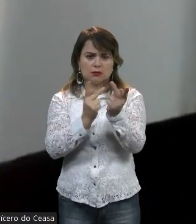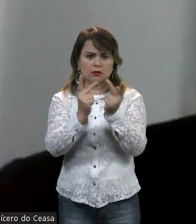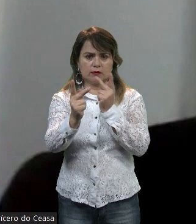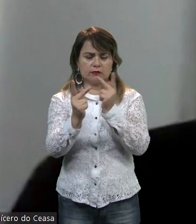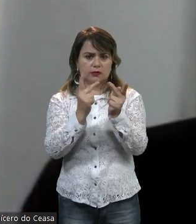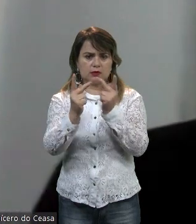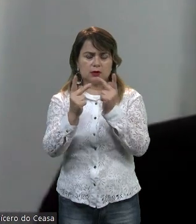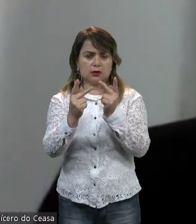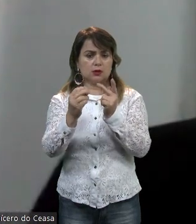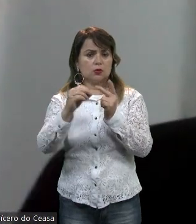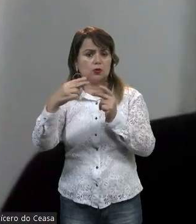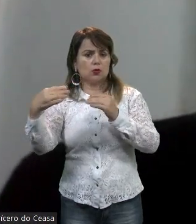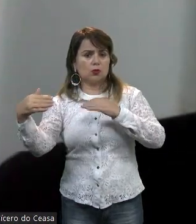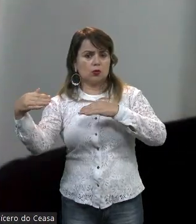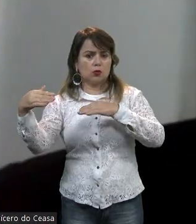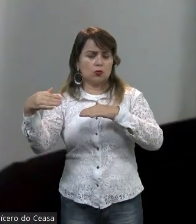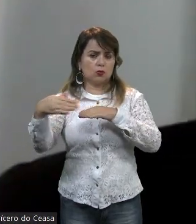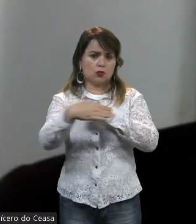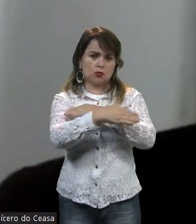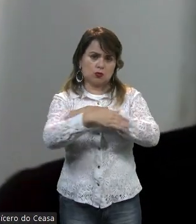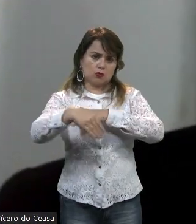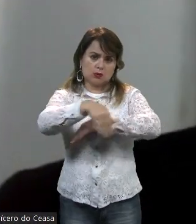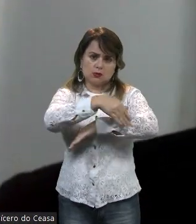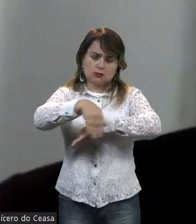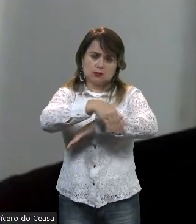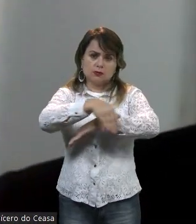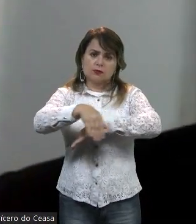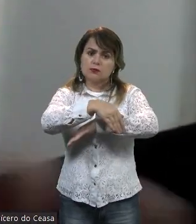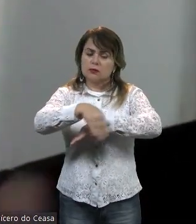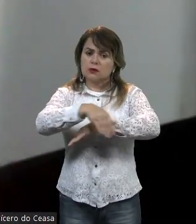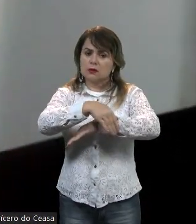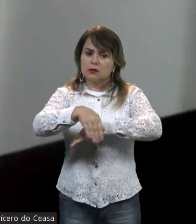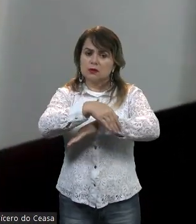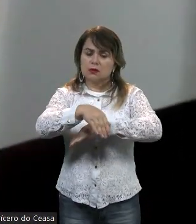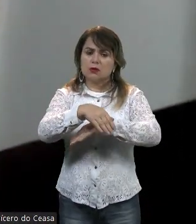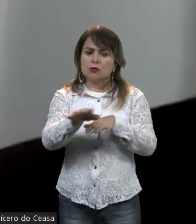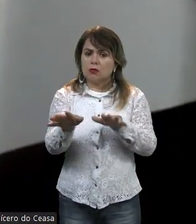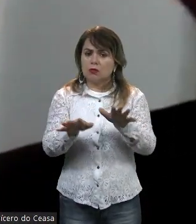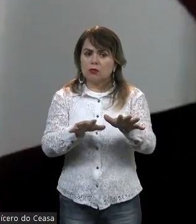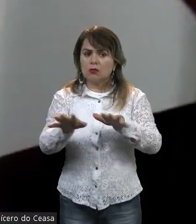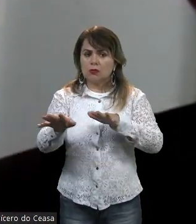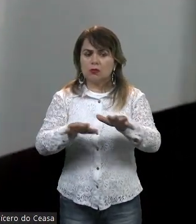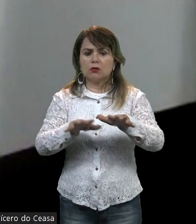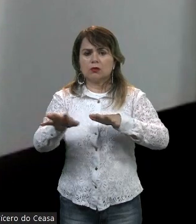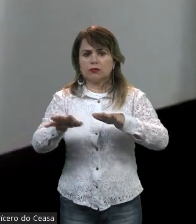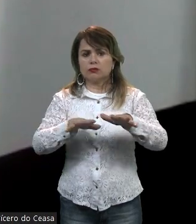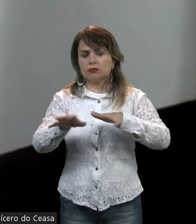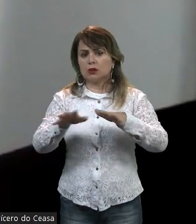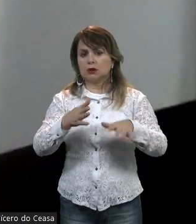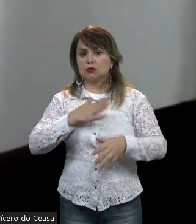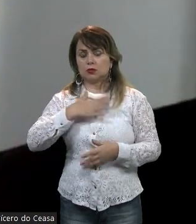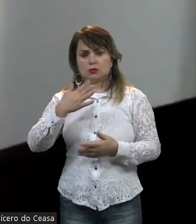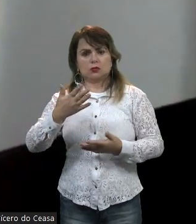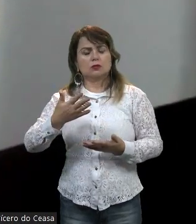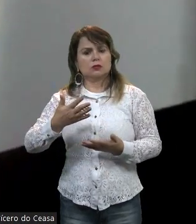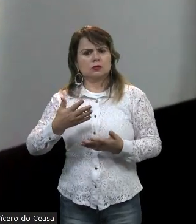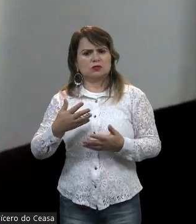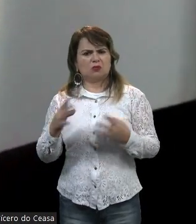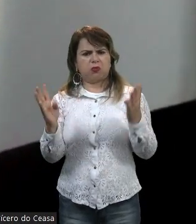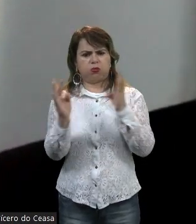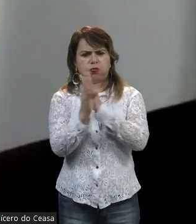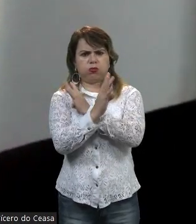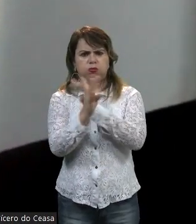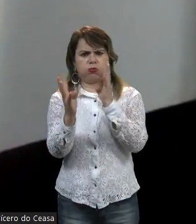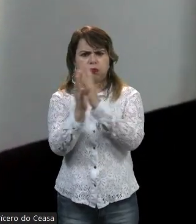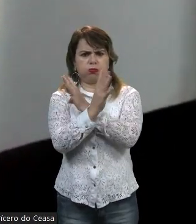etc., 9 de julho, Prudente Moraes, deve ter sido um movimento que assusta, nos preocupa